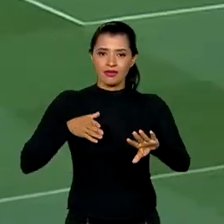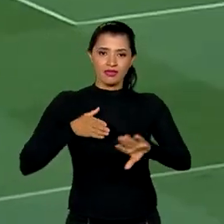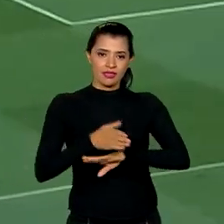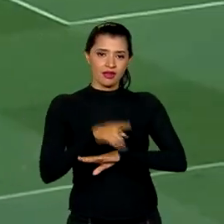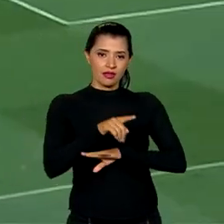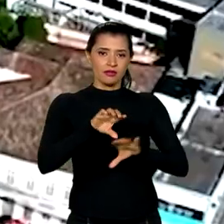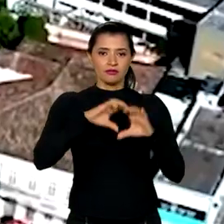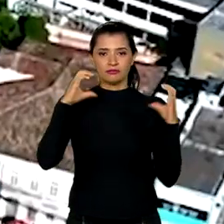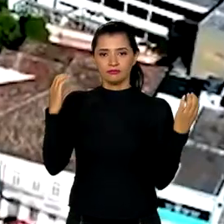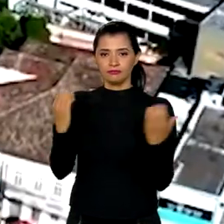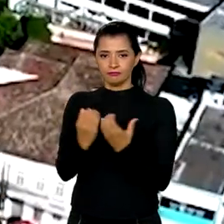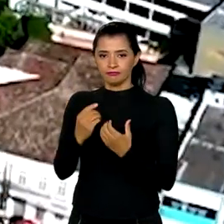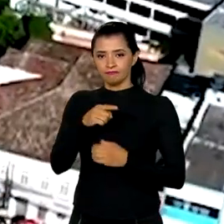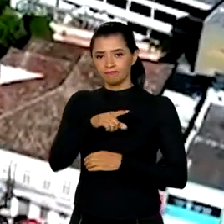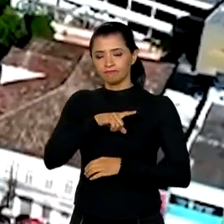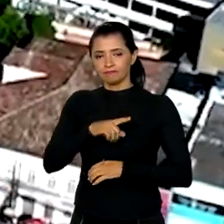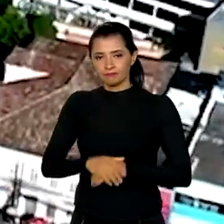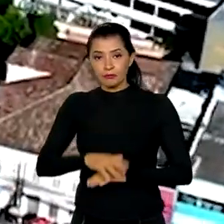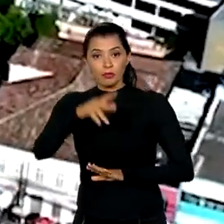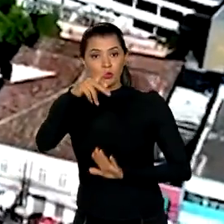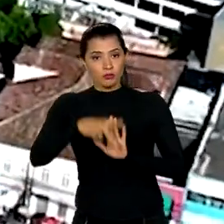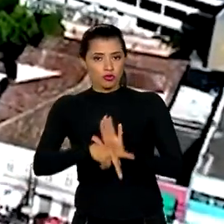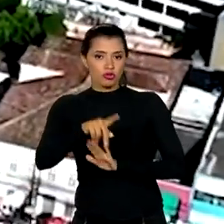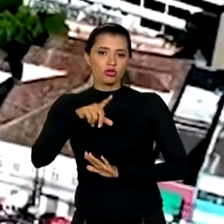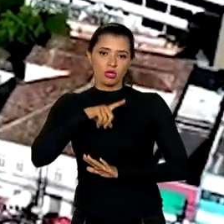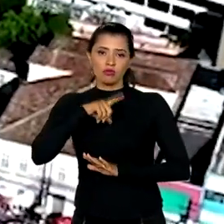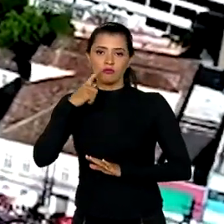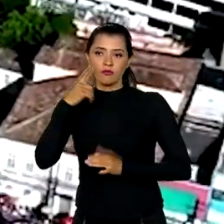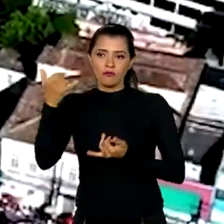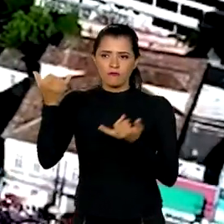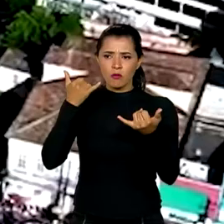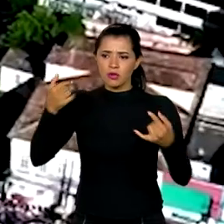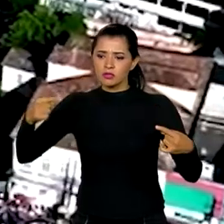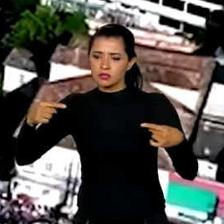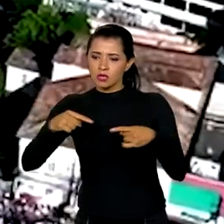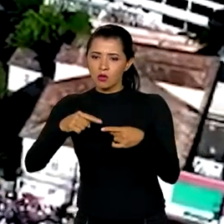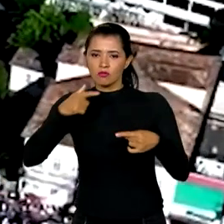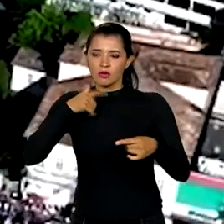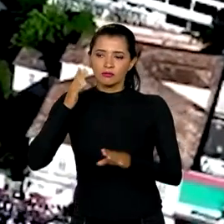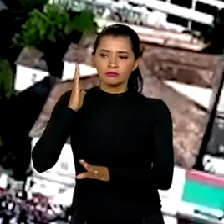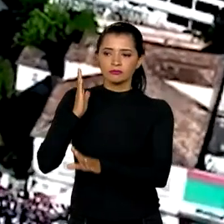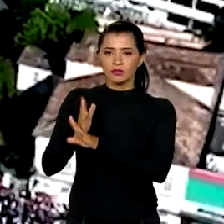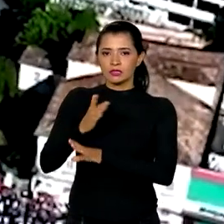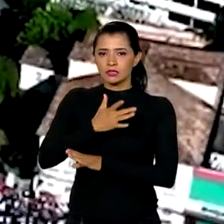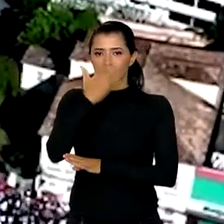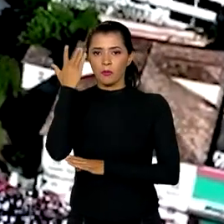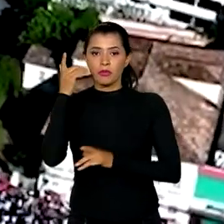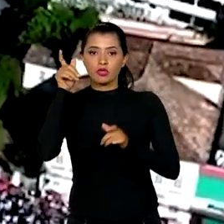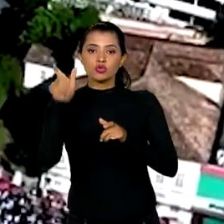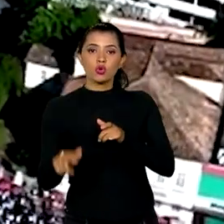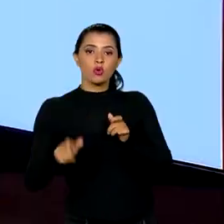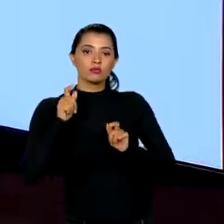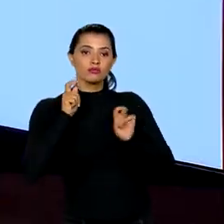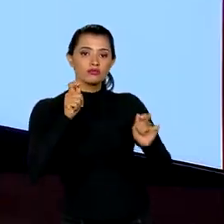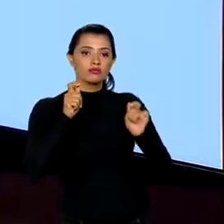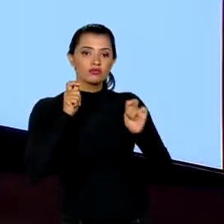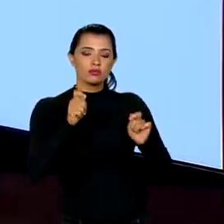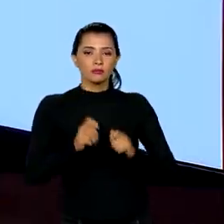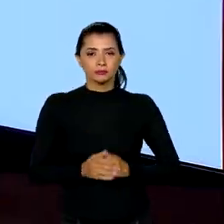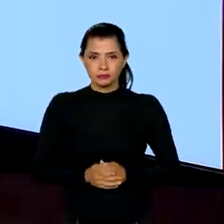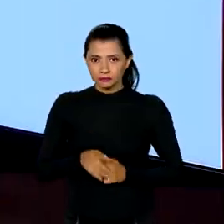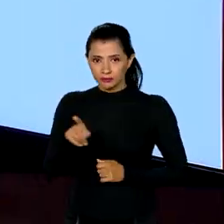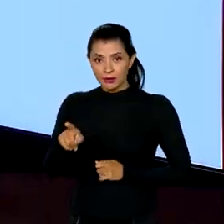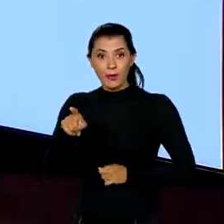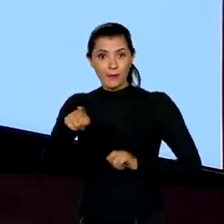nos estádios. O projeto prevê o cruzamento de dados para a identificação dos torcedores. O